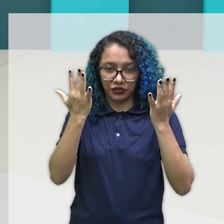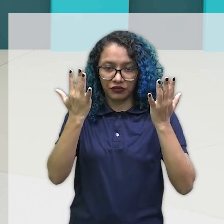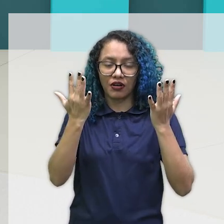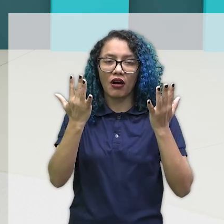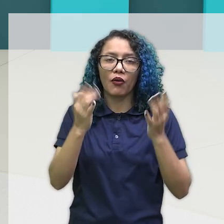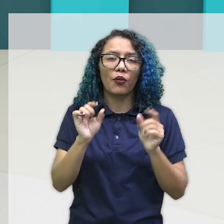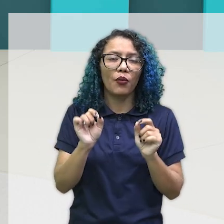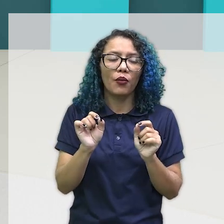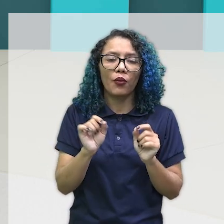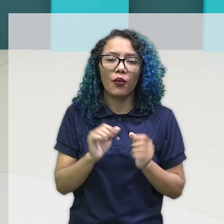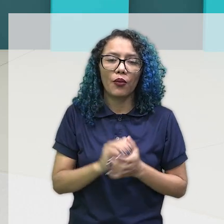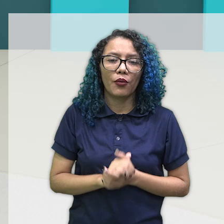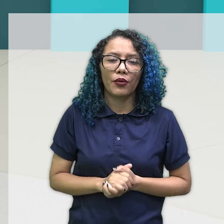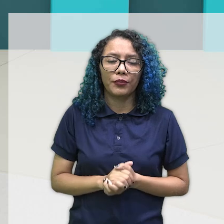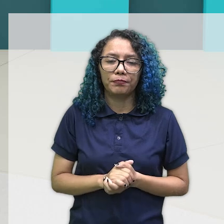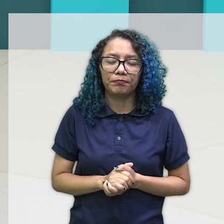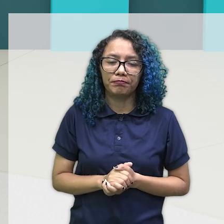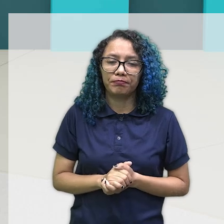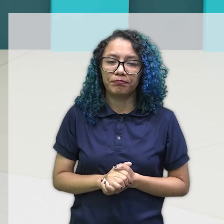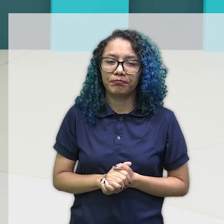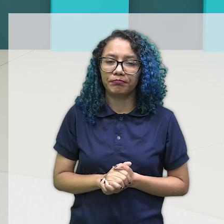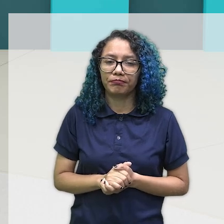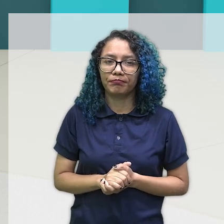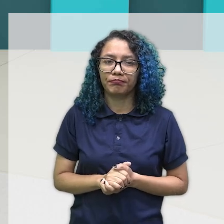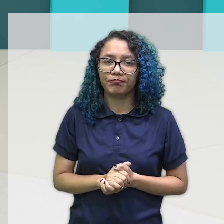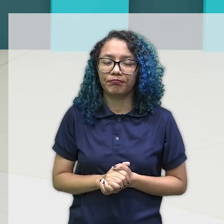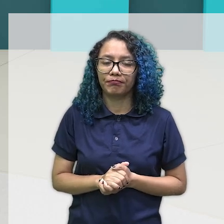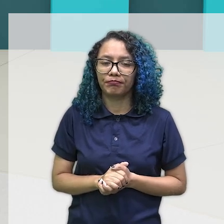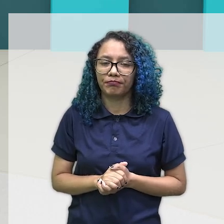25.566 people in the audience. Então,